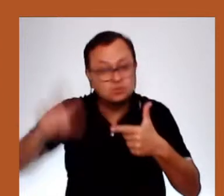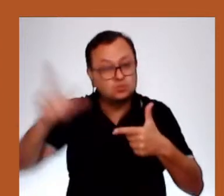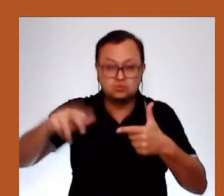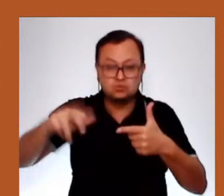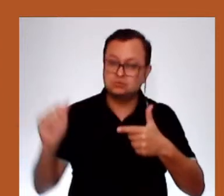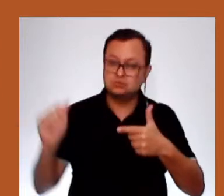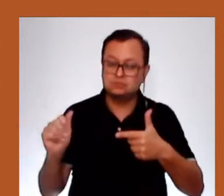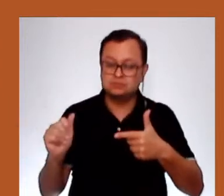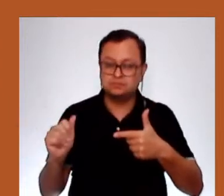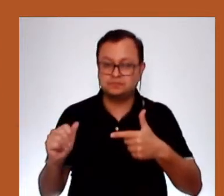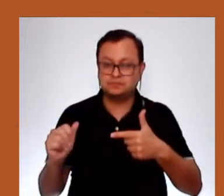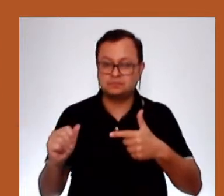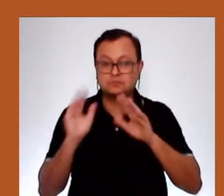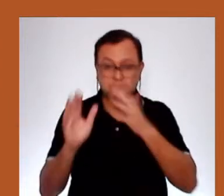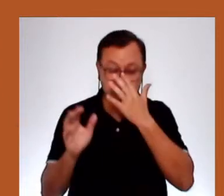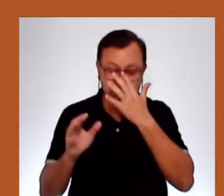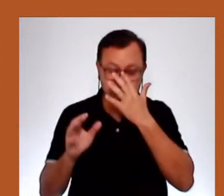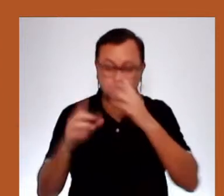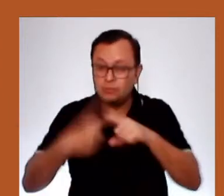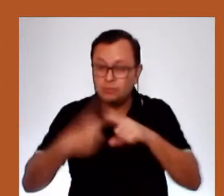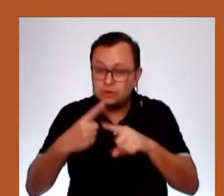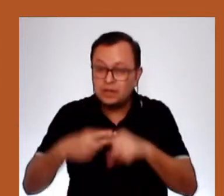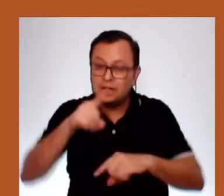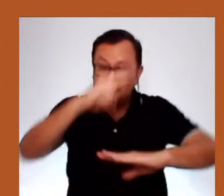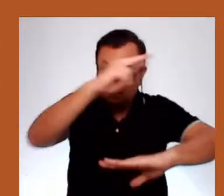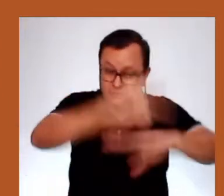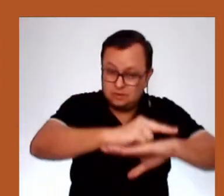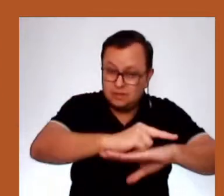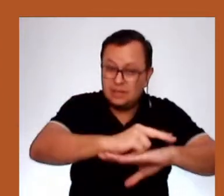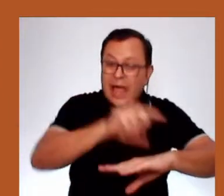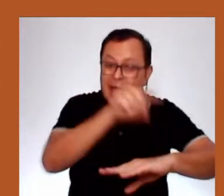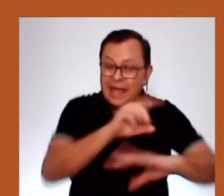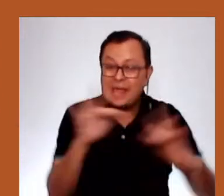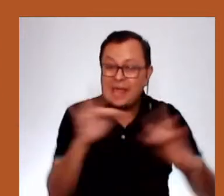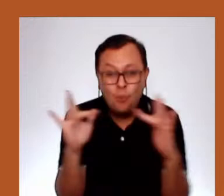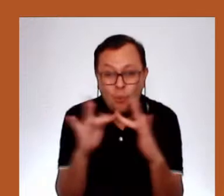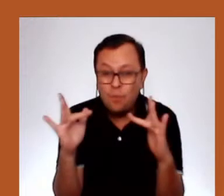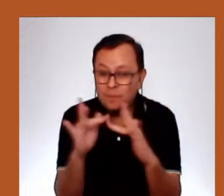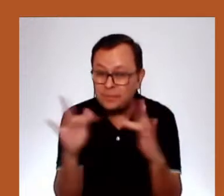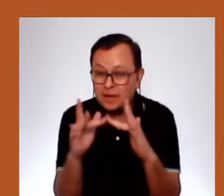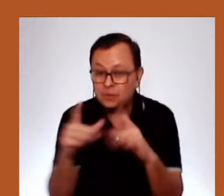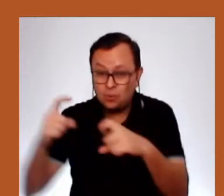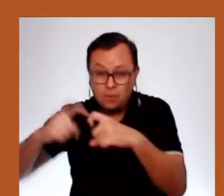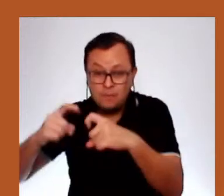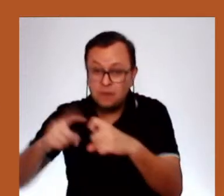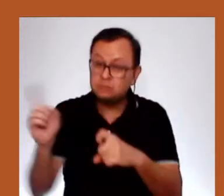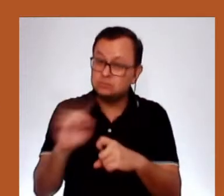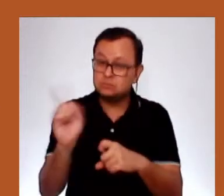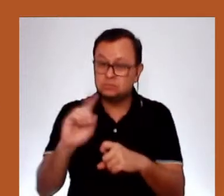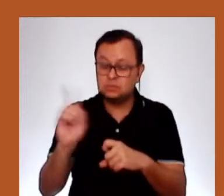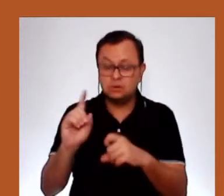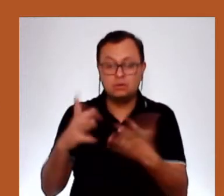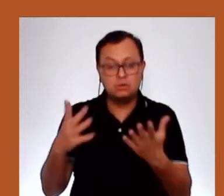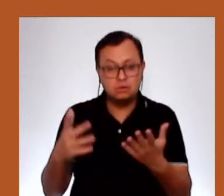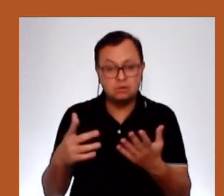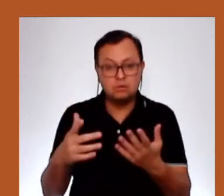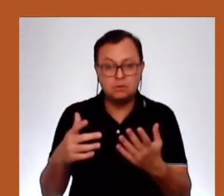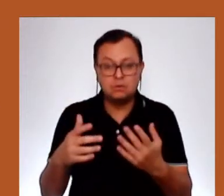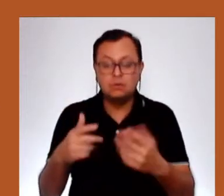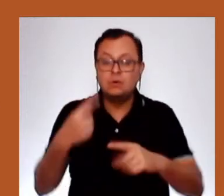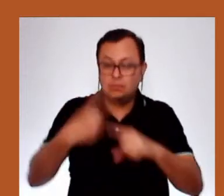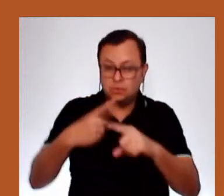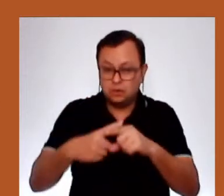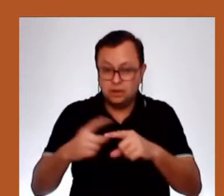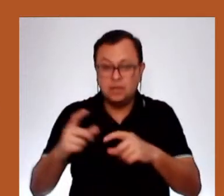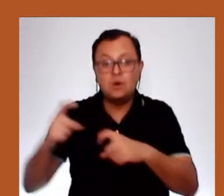cria o principal vínculo não é o médico, porque muito nos hospitais convencionais ou mais tradicionais, o médico